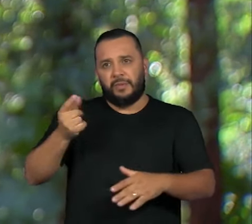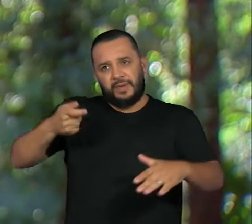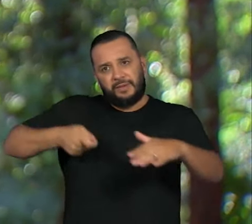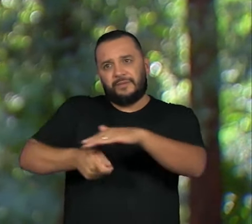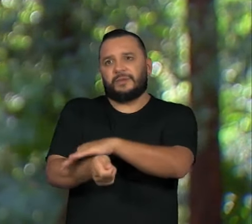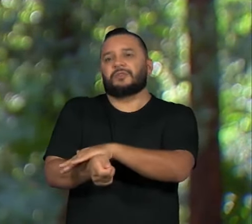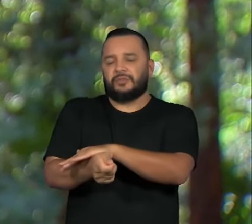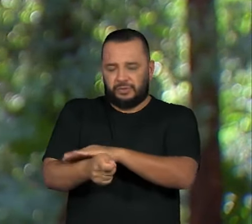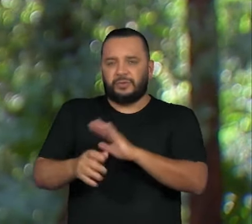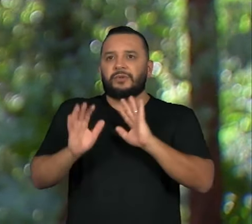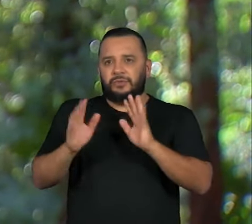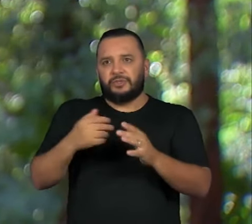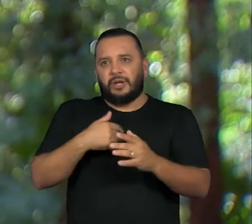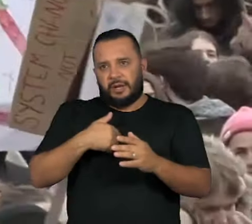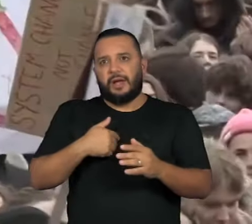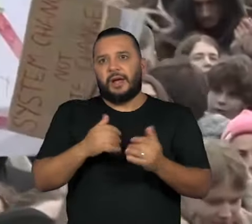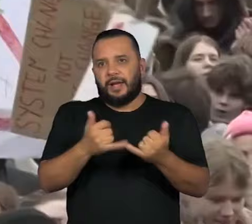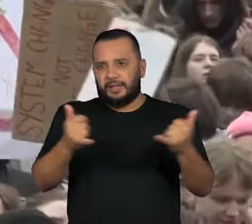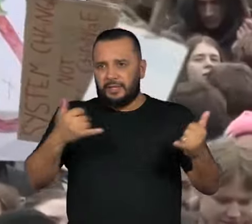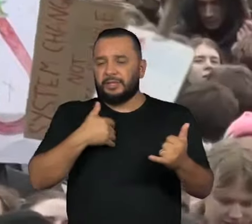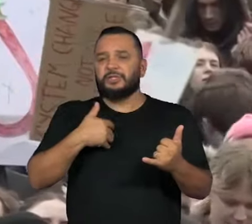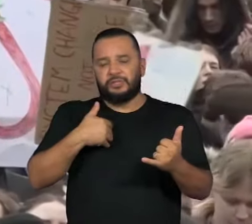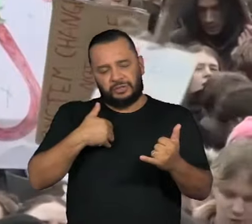energias eólica e solar.